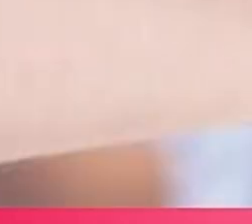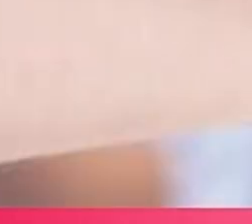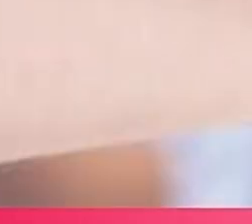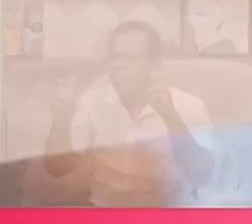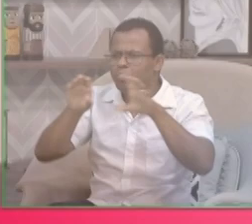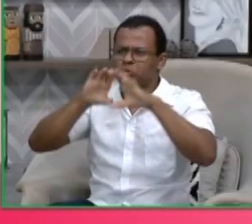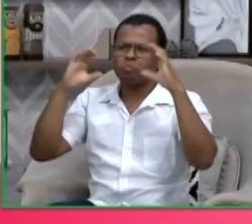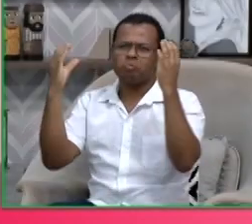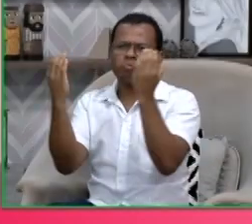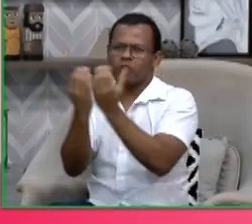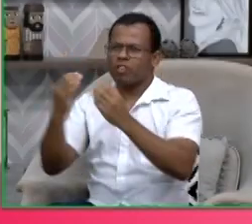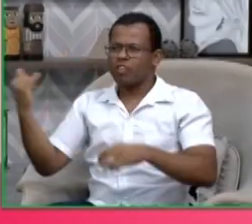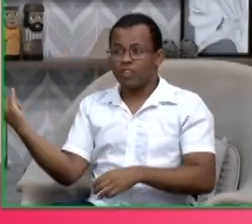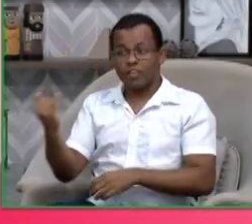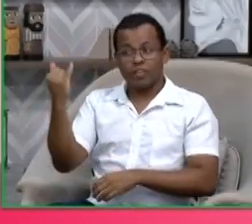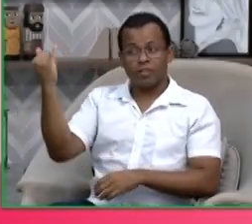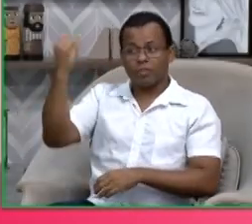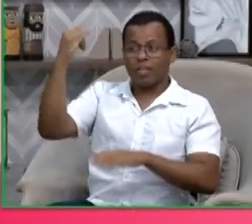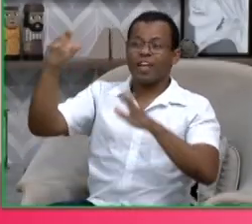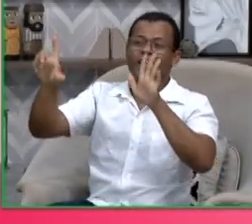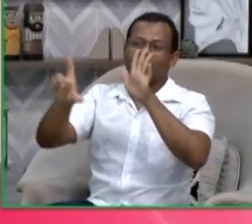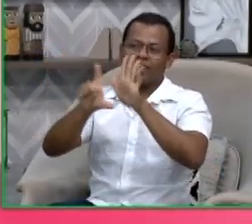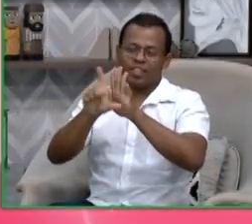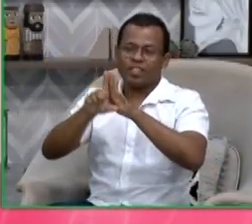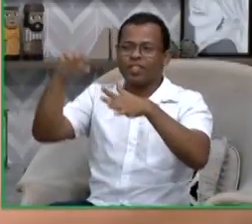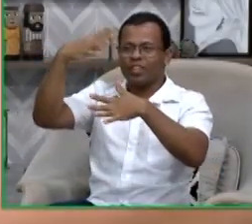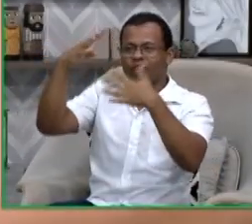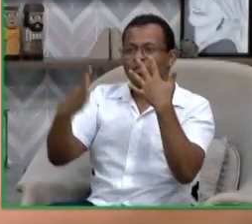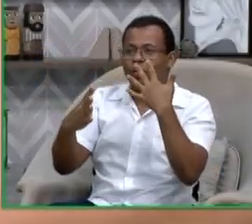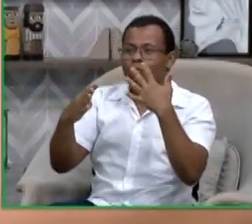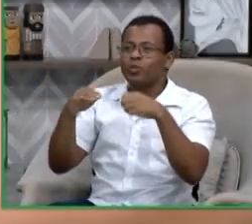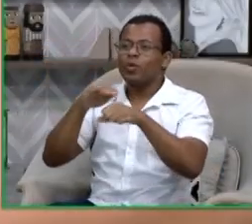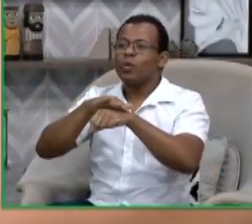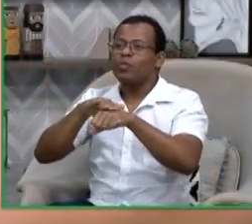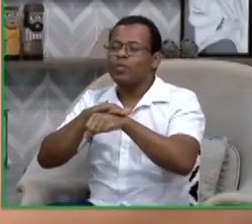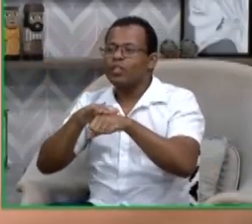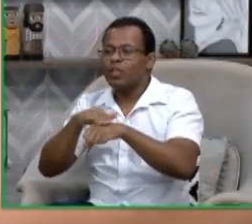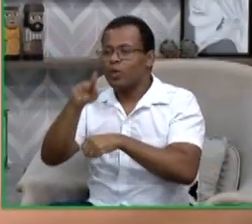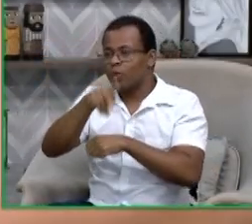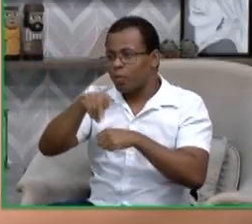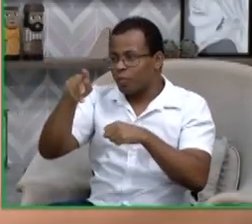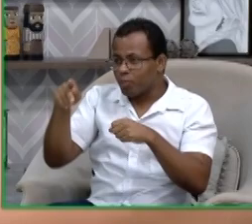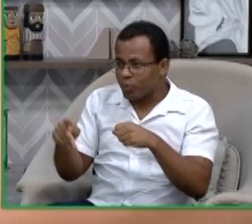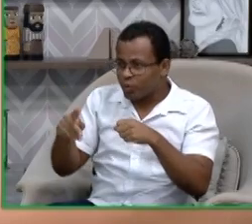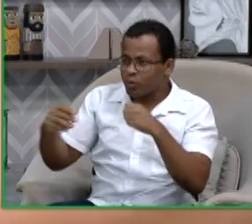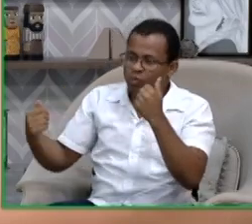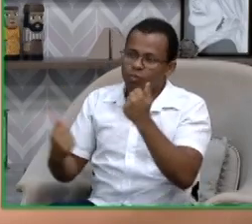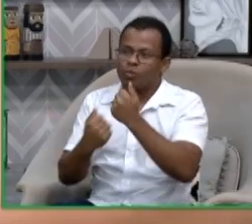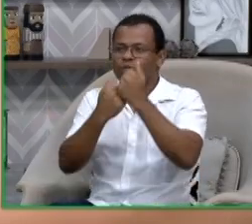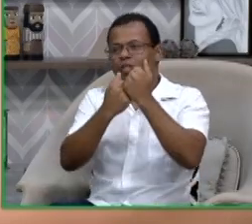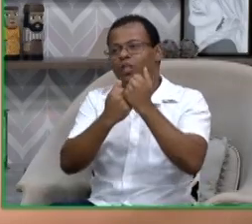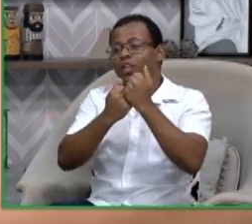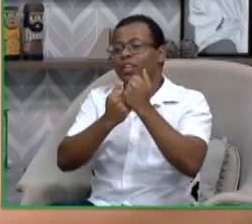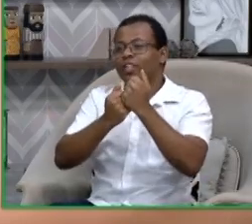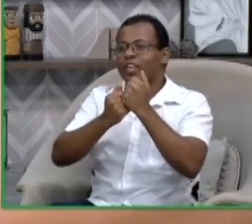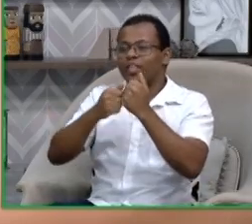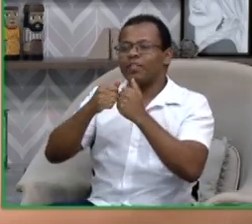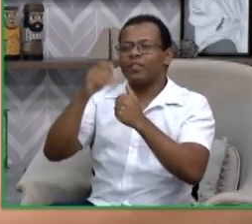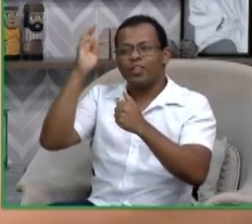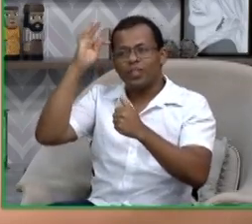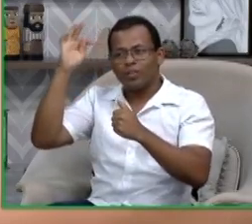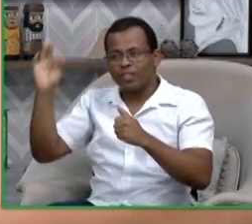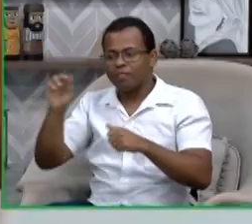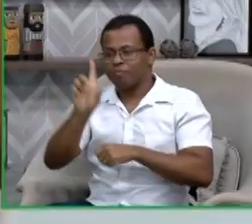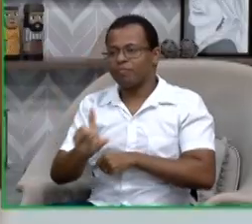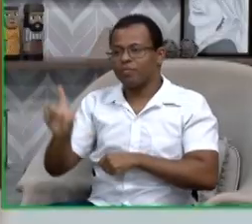evento e a importância da Lei de Libras, a gente conversa aí com o escritor, professor adjunto de teoria literária e também